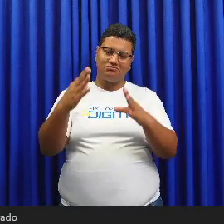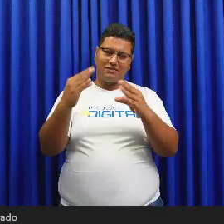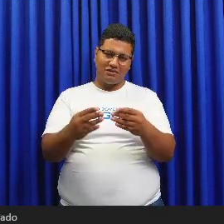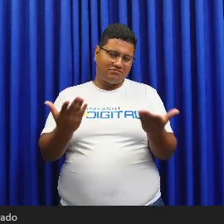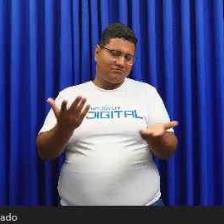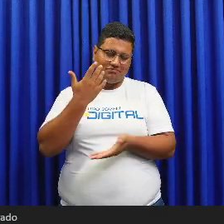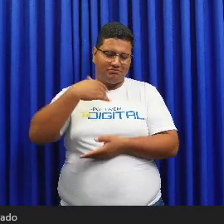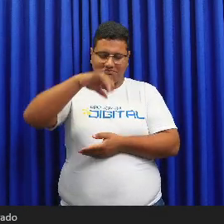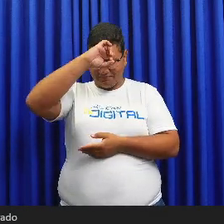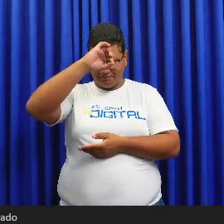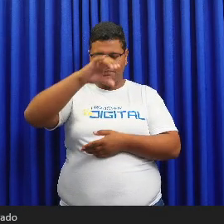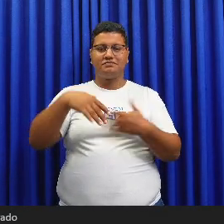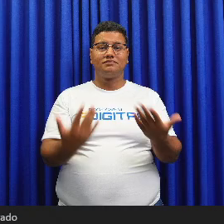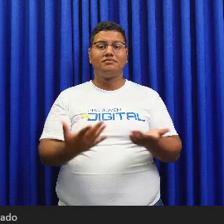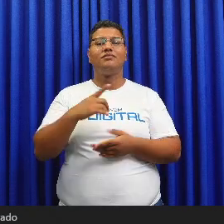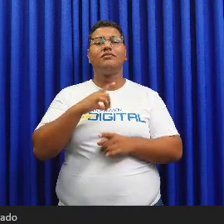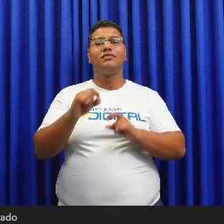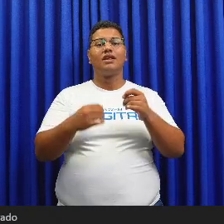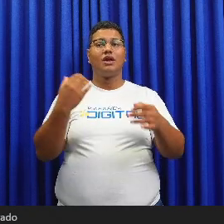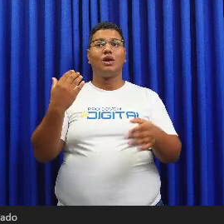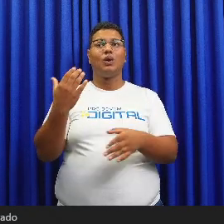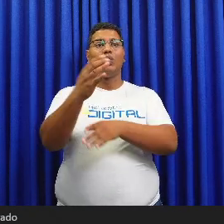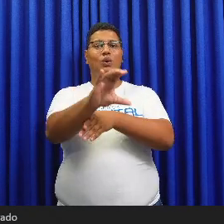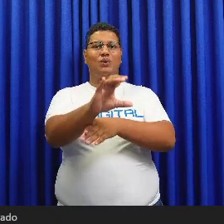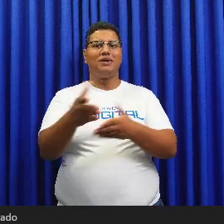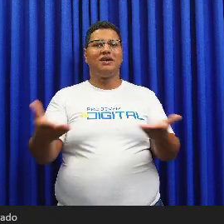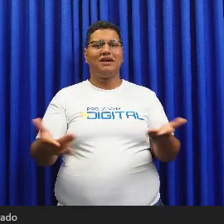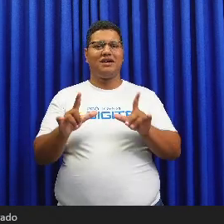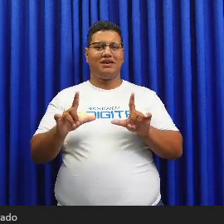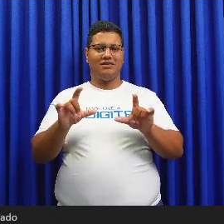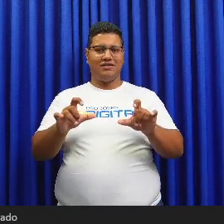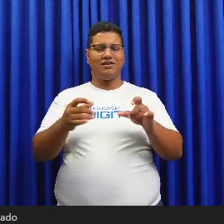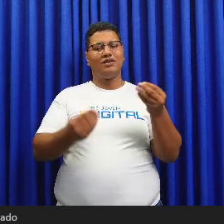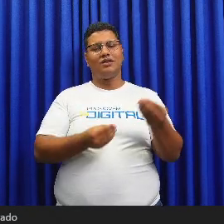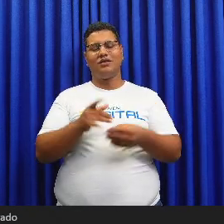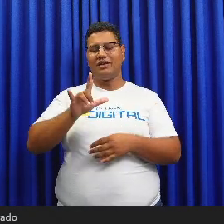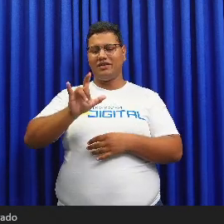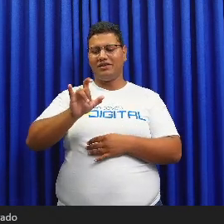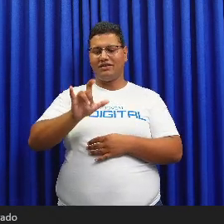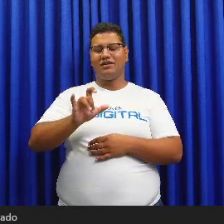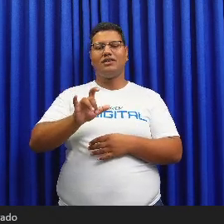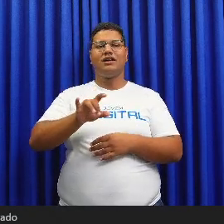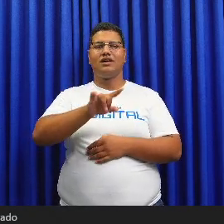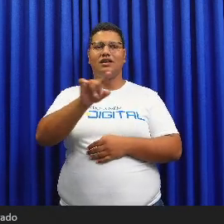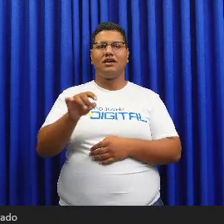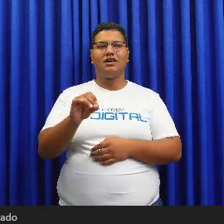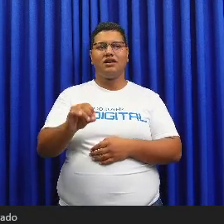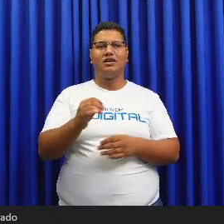não sei, vai soltar esta imagem lá no Instagram do